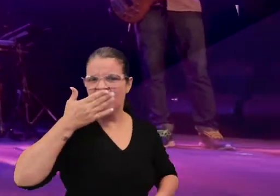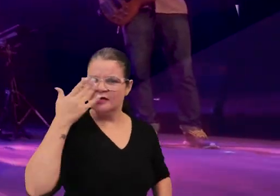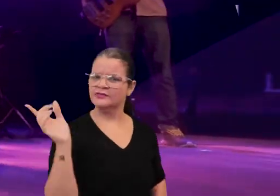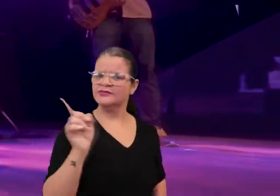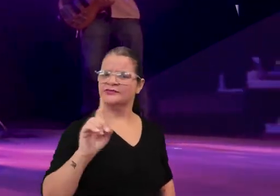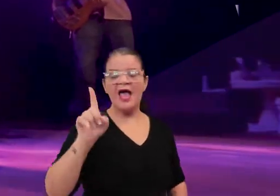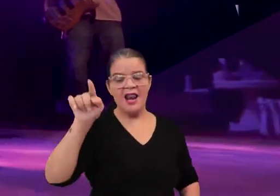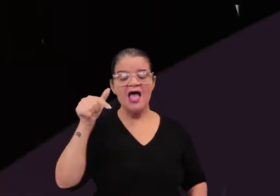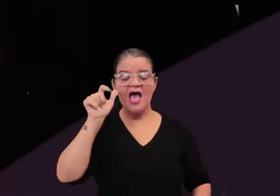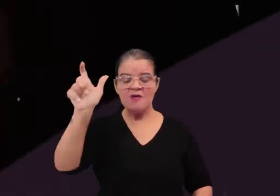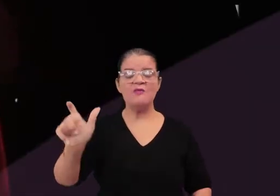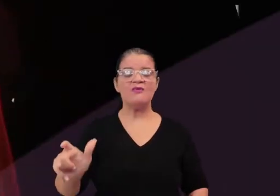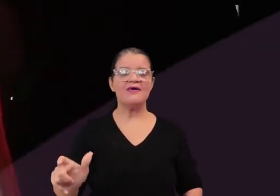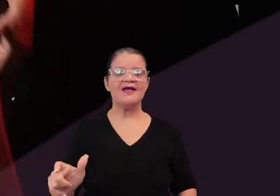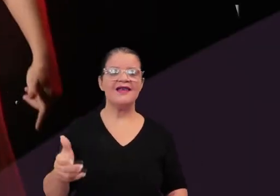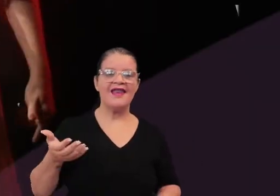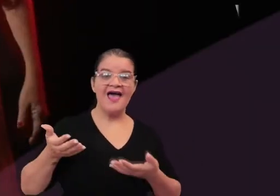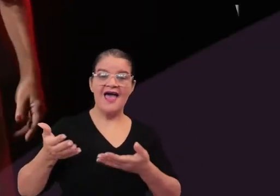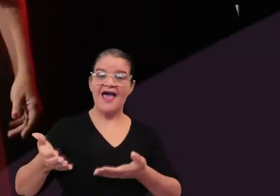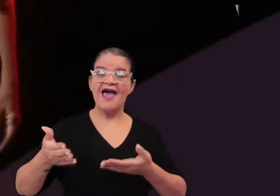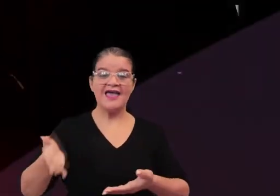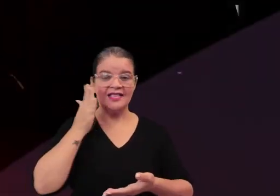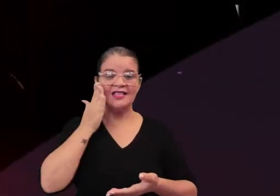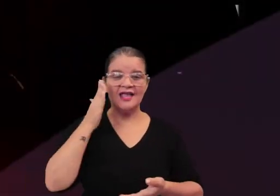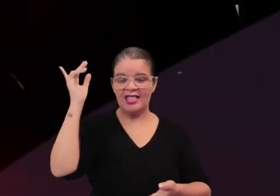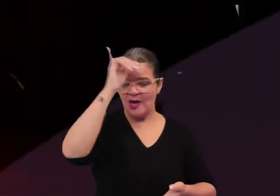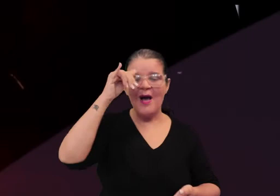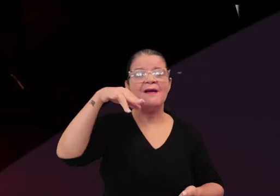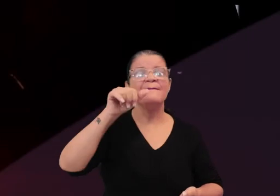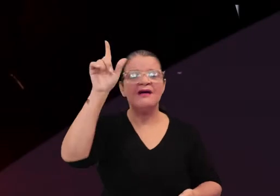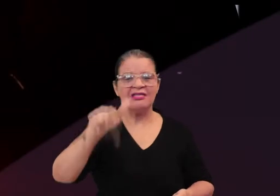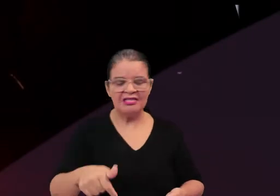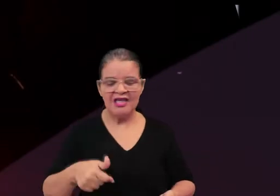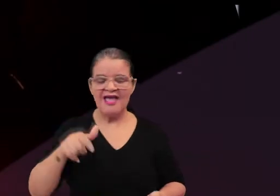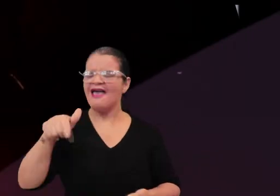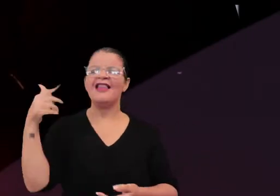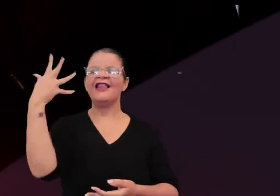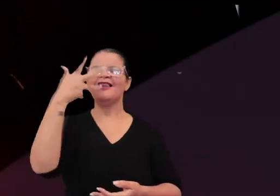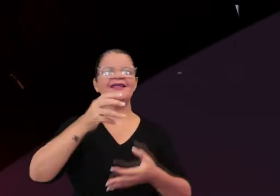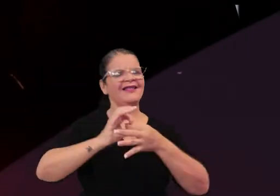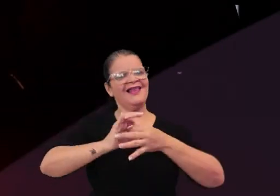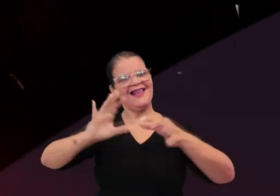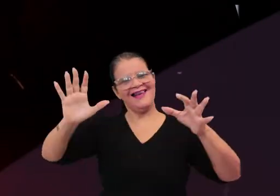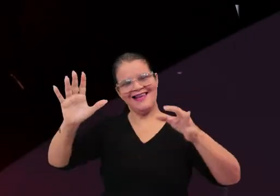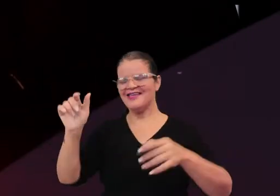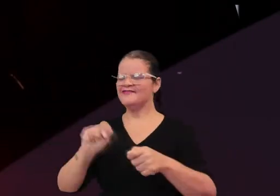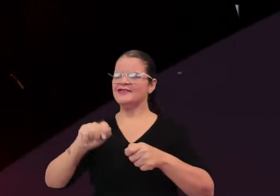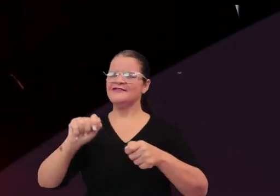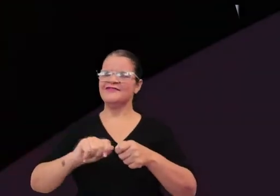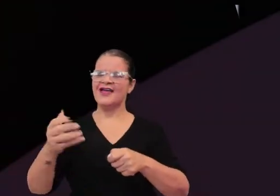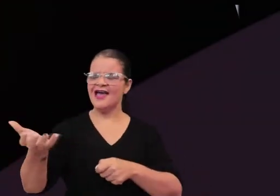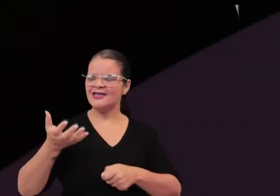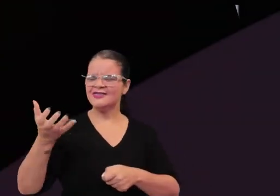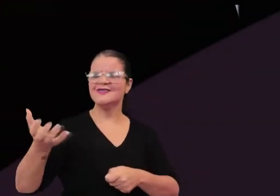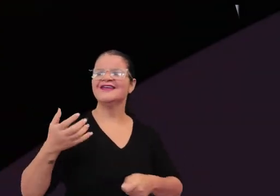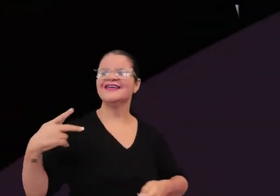de vadia. Ela é mulher, ouve a imonê. Ela é linda, ela é livre